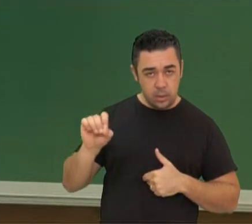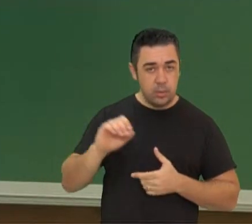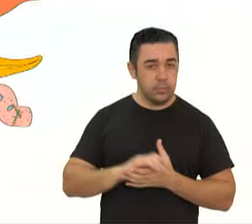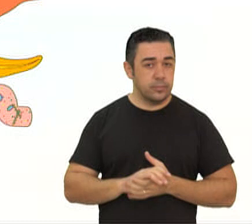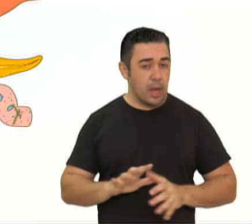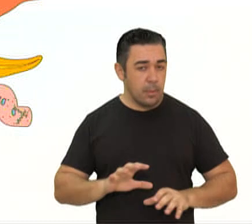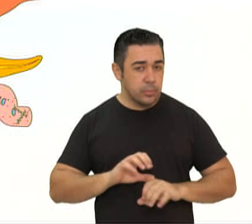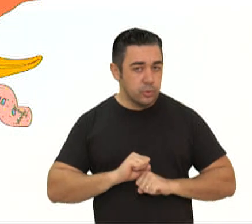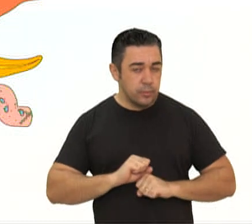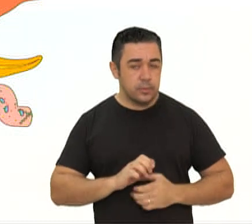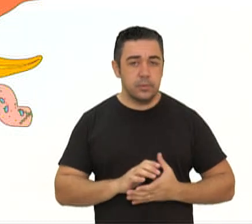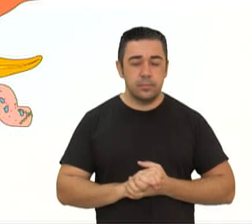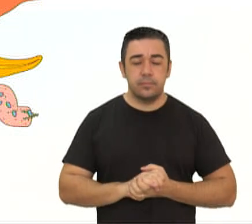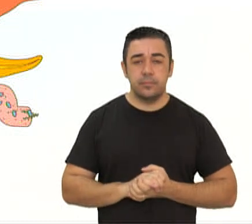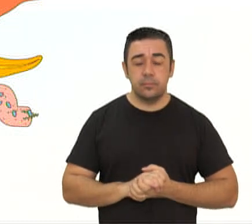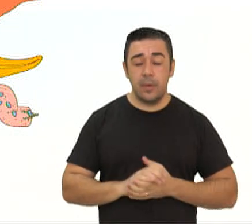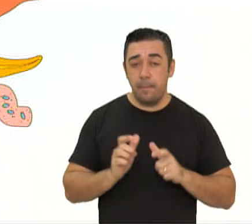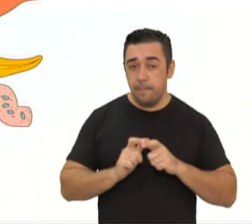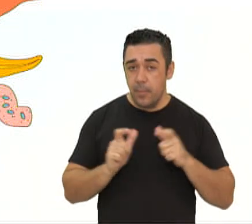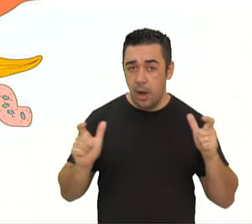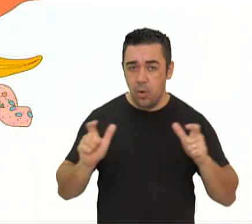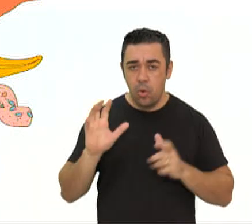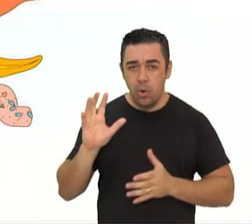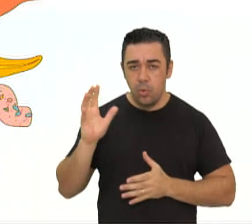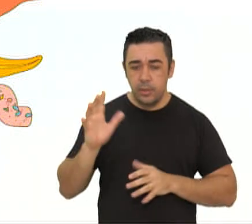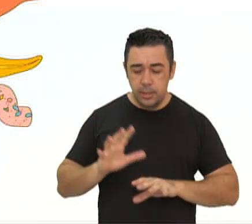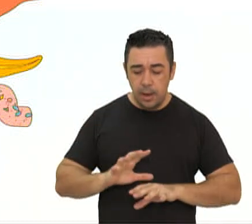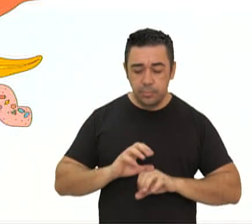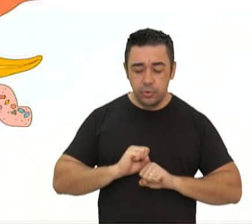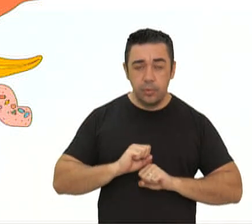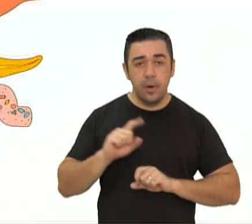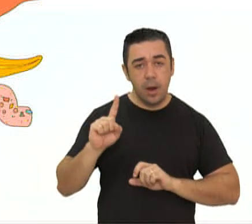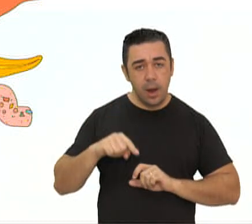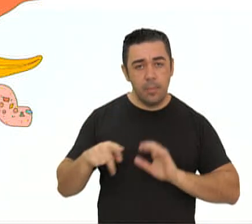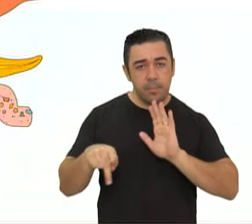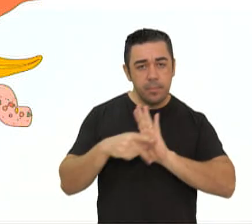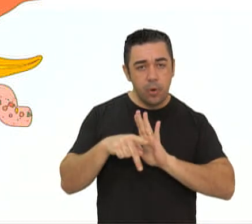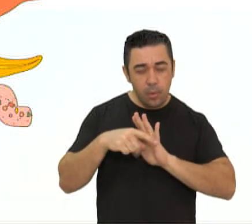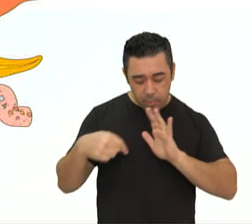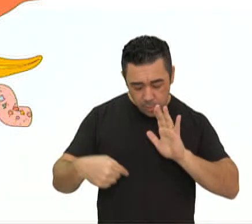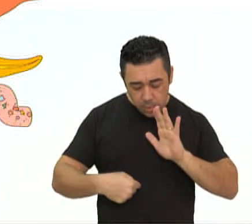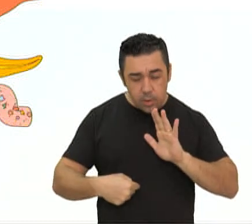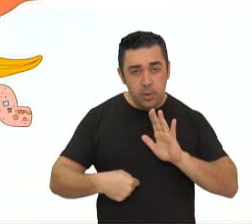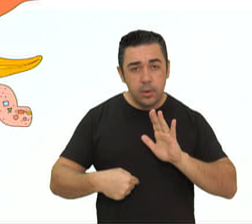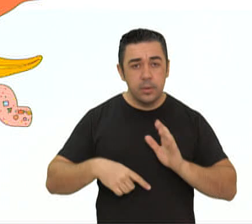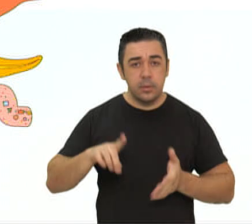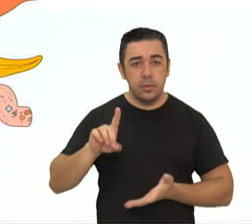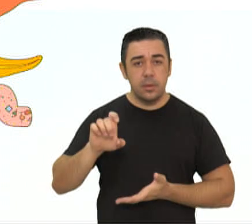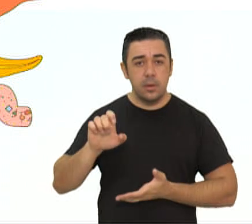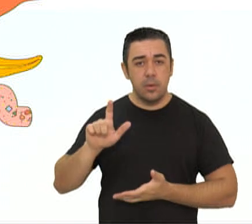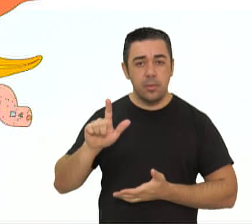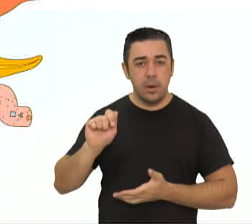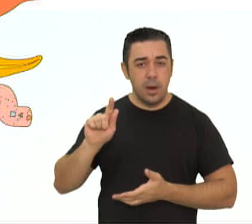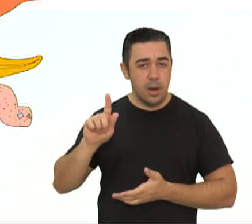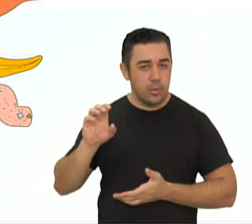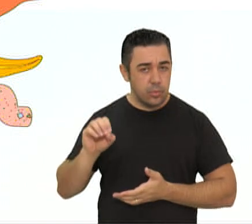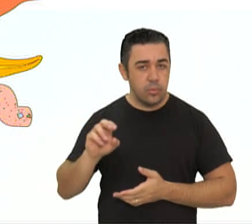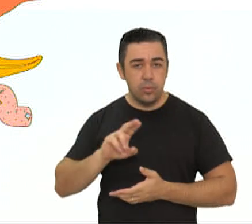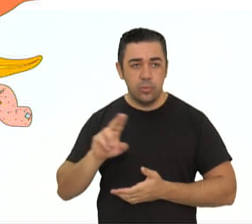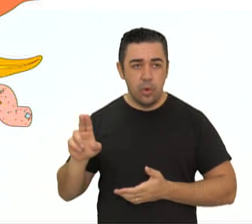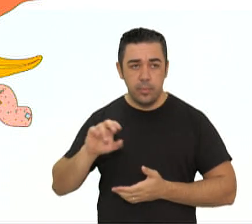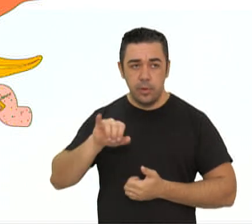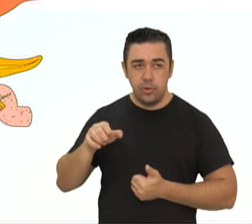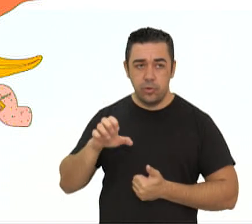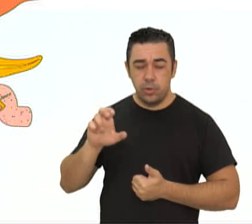Olha só, a maior parte da absorção ocorre no intestino delgado, nas regiões que a gente chama de